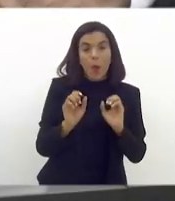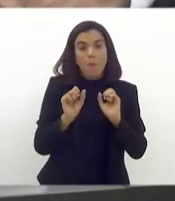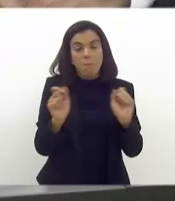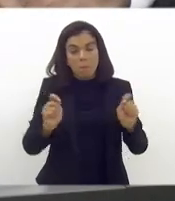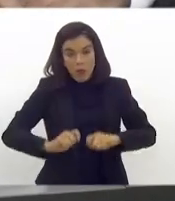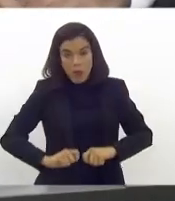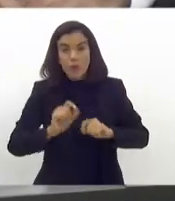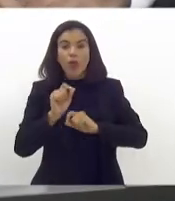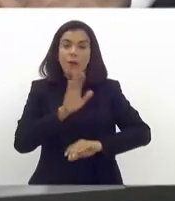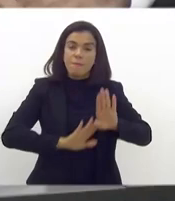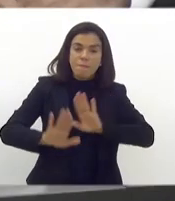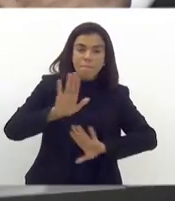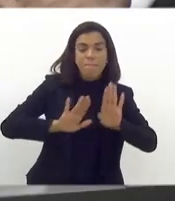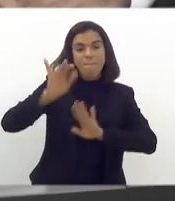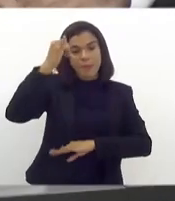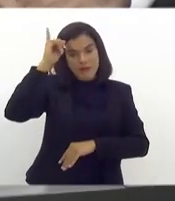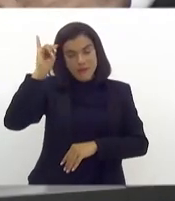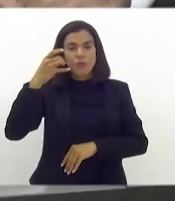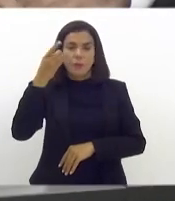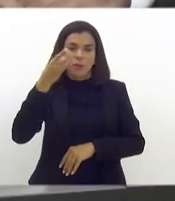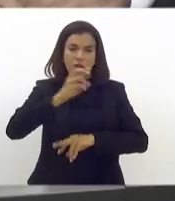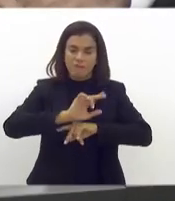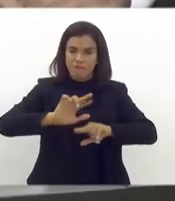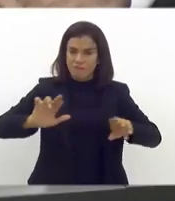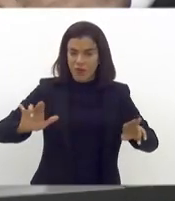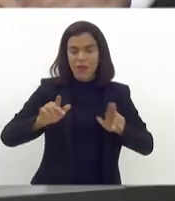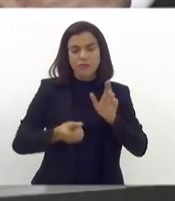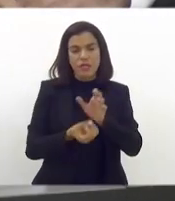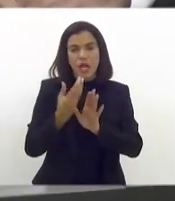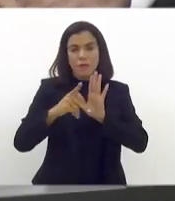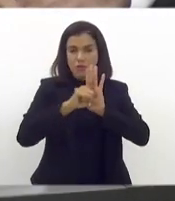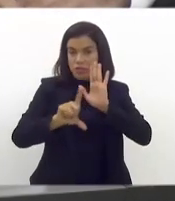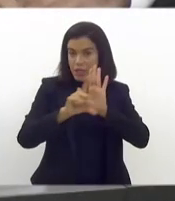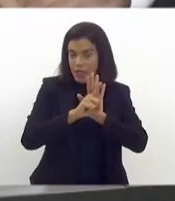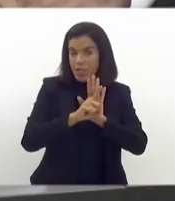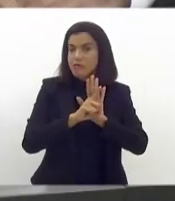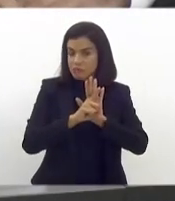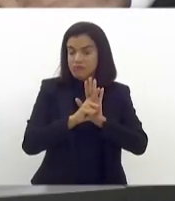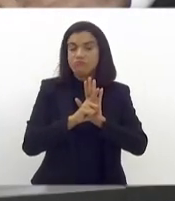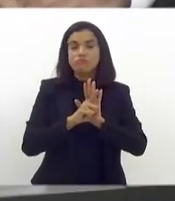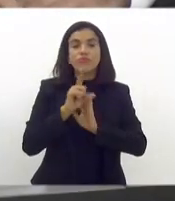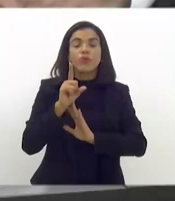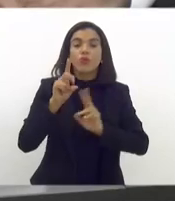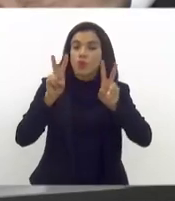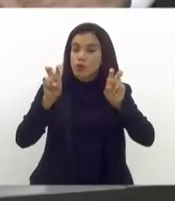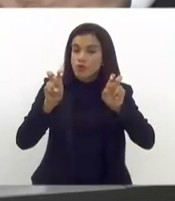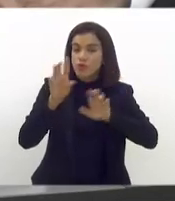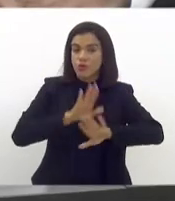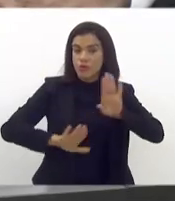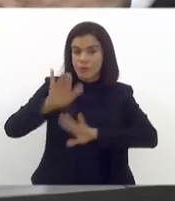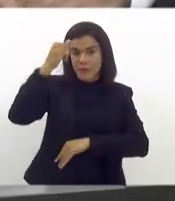apenas na questão da prevenção, e vários deputados fizeram projetos e até leis no sentido da prevenção. Mas sobre a